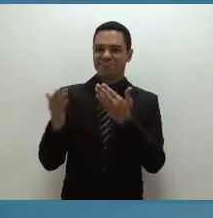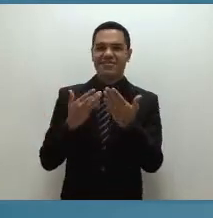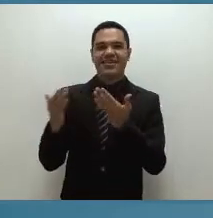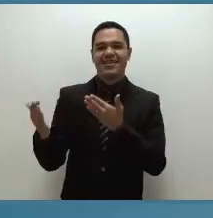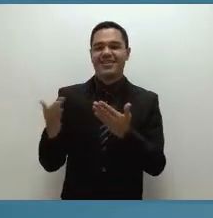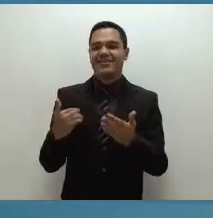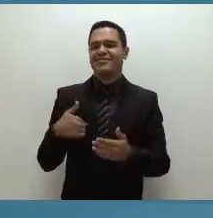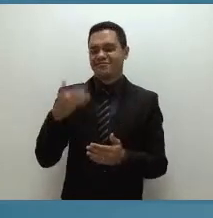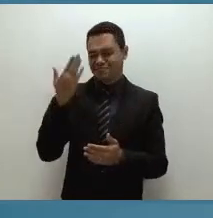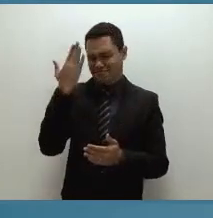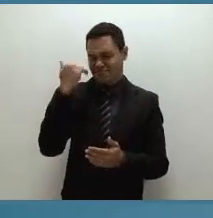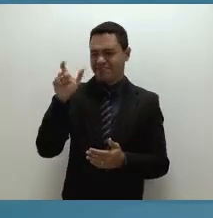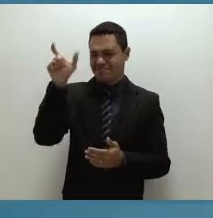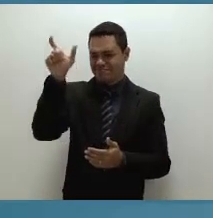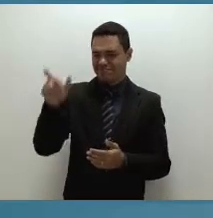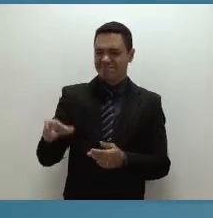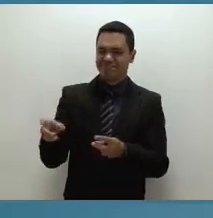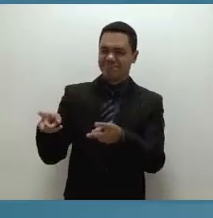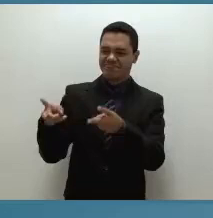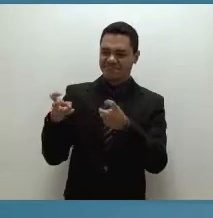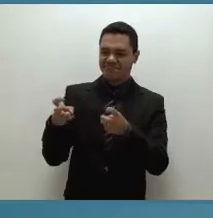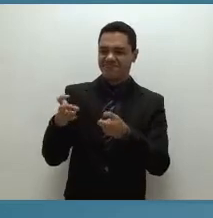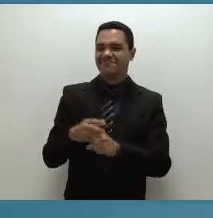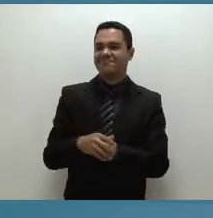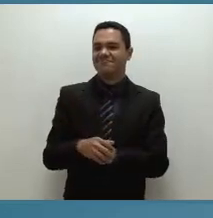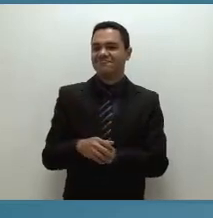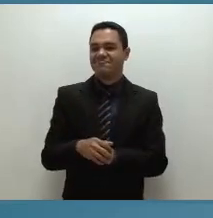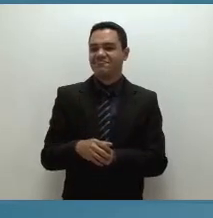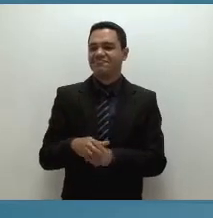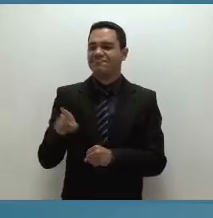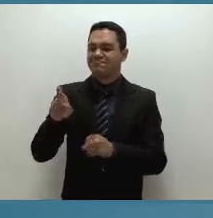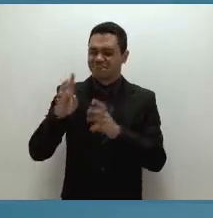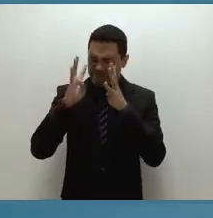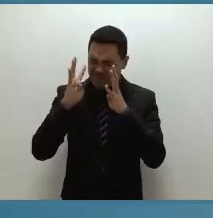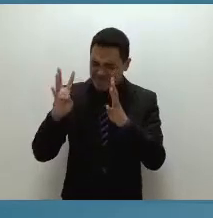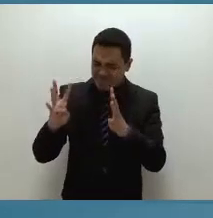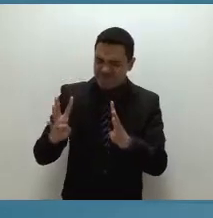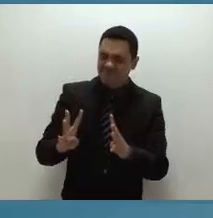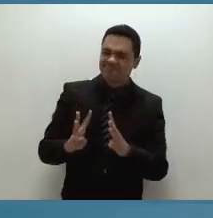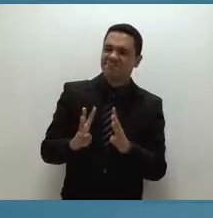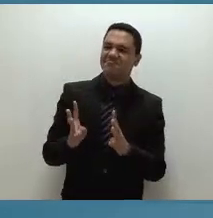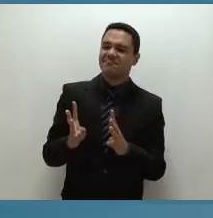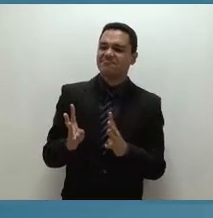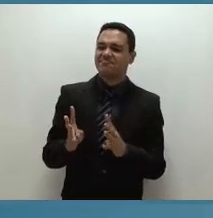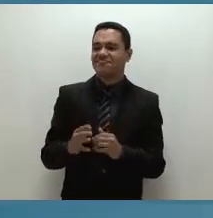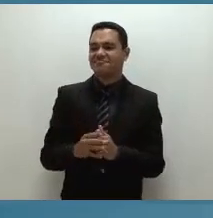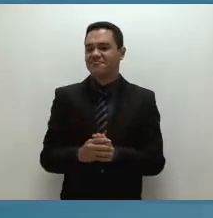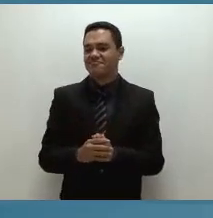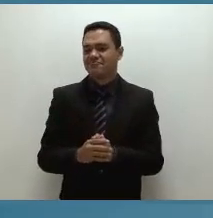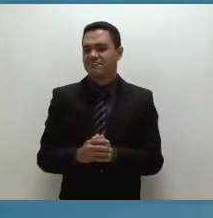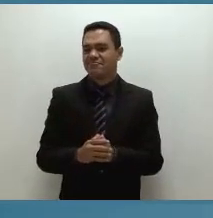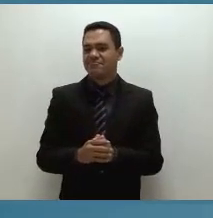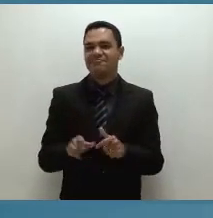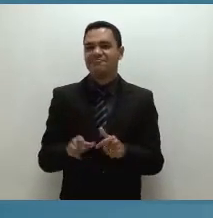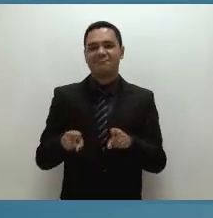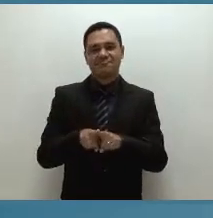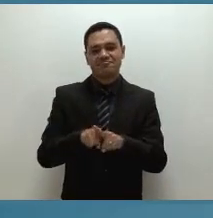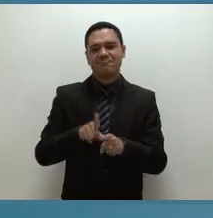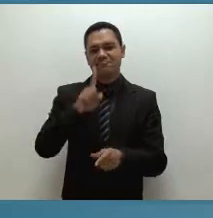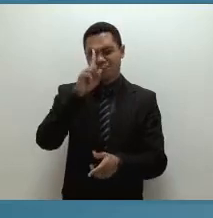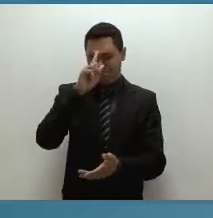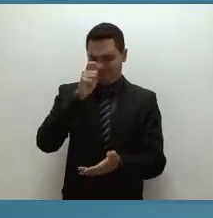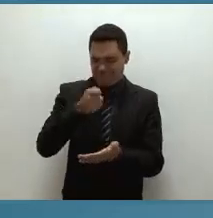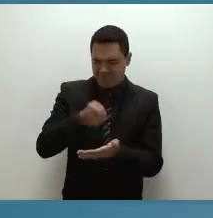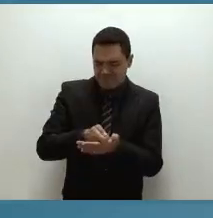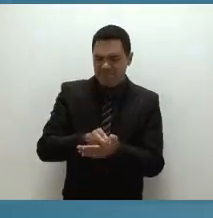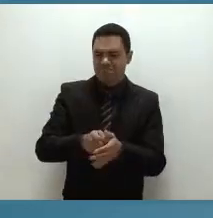do seu perfil, perfil conciliador, perfil de quem escuta e perfil ao mesmo tempo que toma as decisões